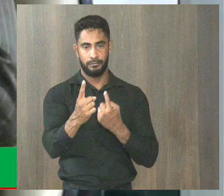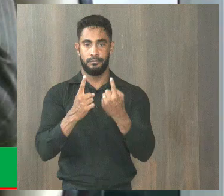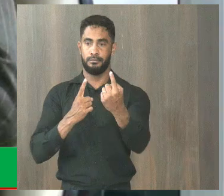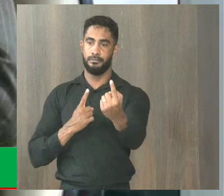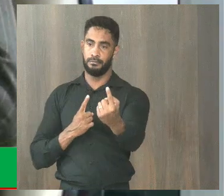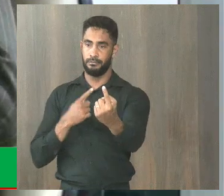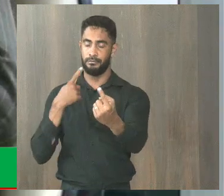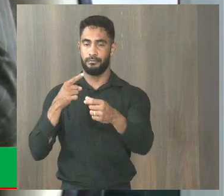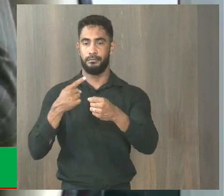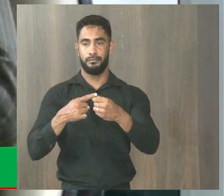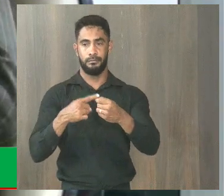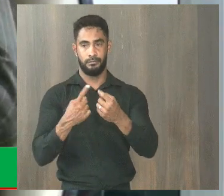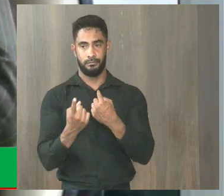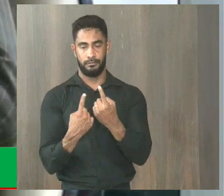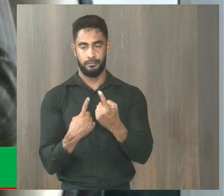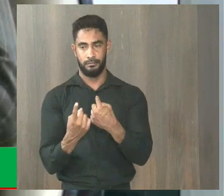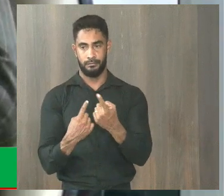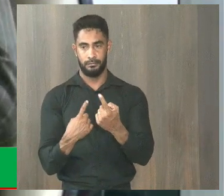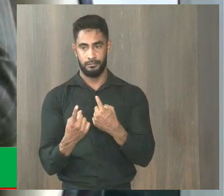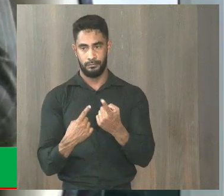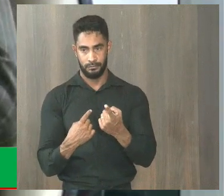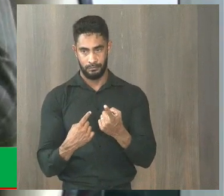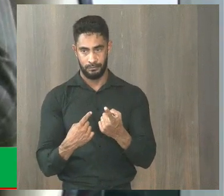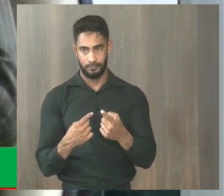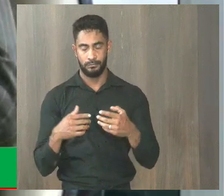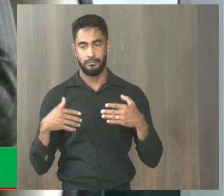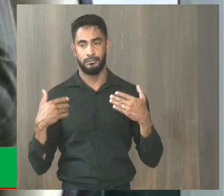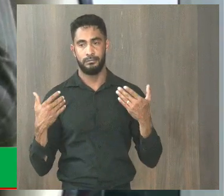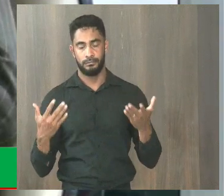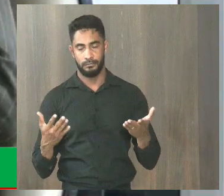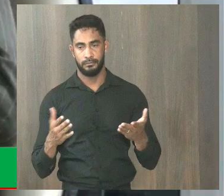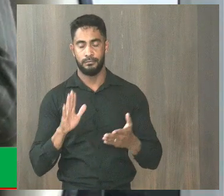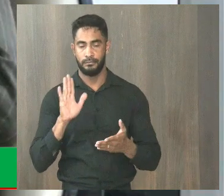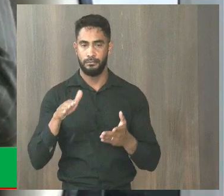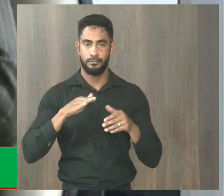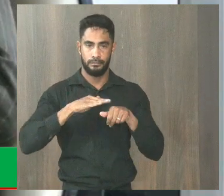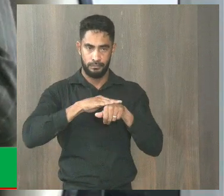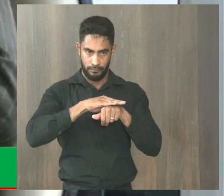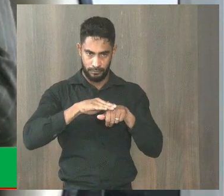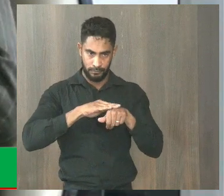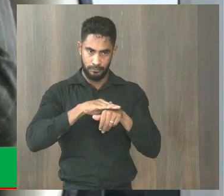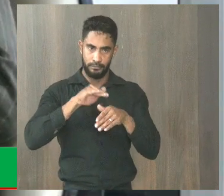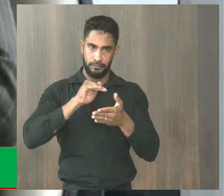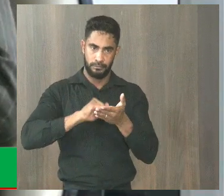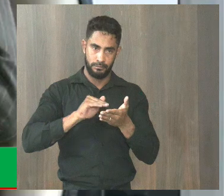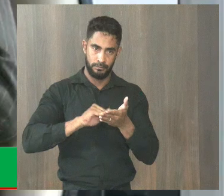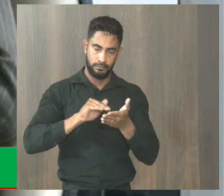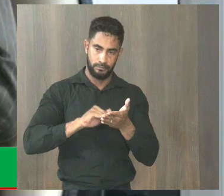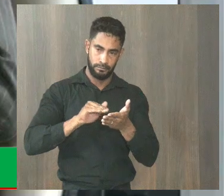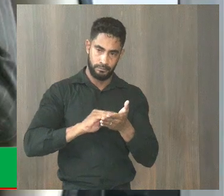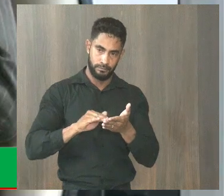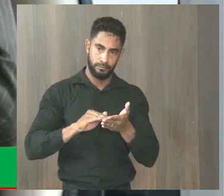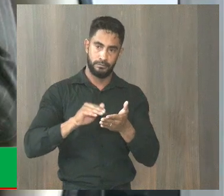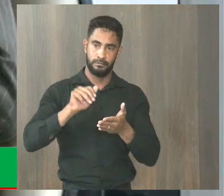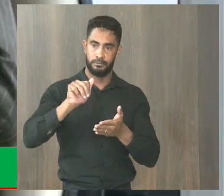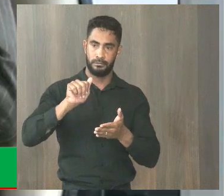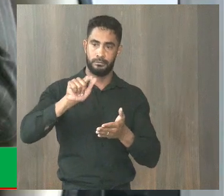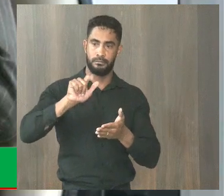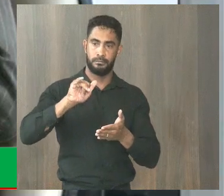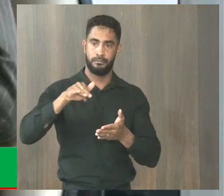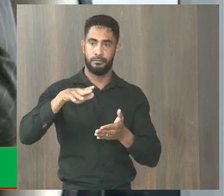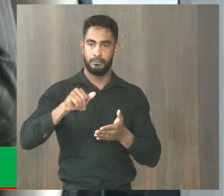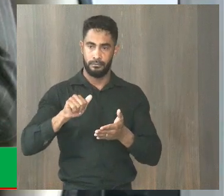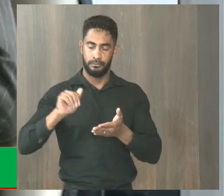sentido cidade, bairro. E na ocasião, eu até conversei com o secretário Ailson para que pudesse colocar uma